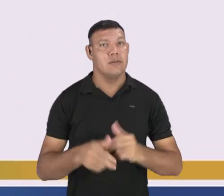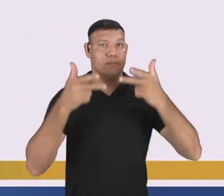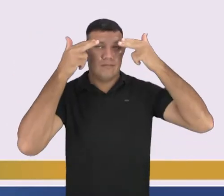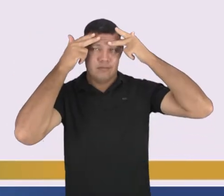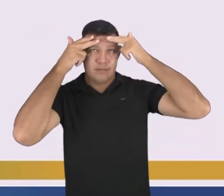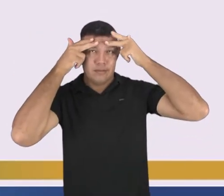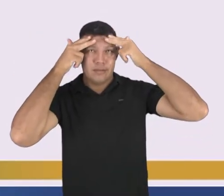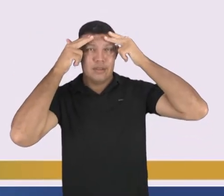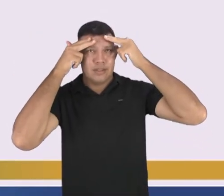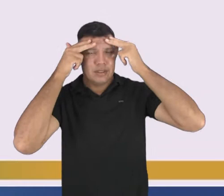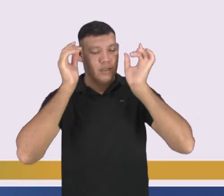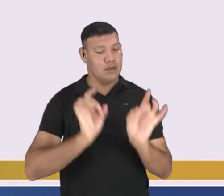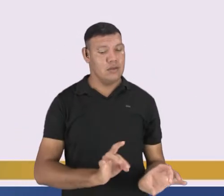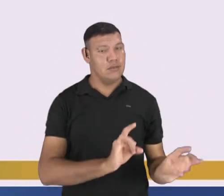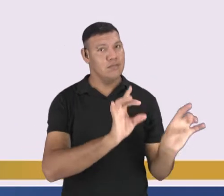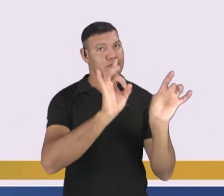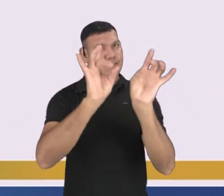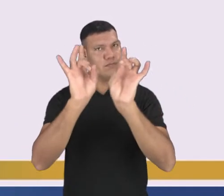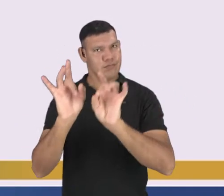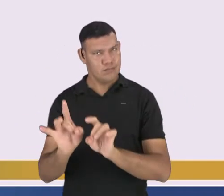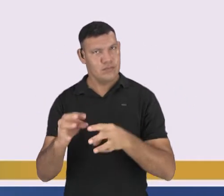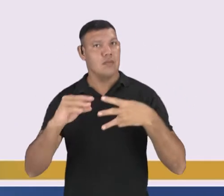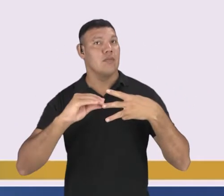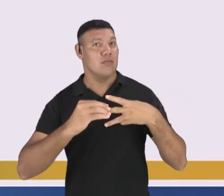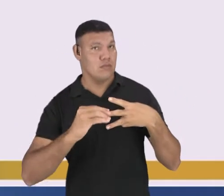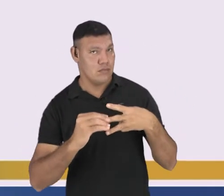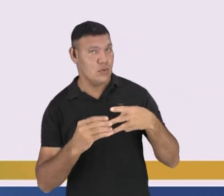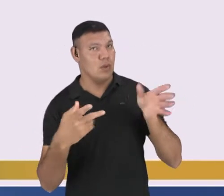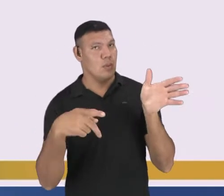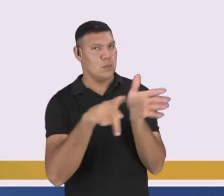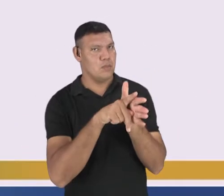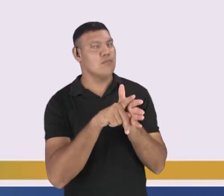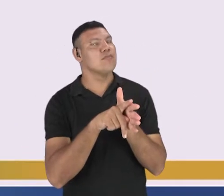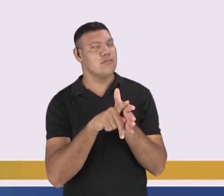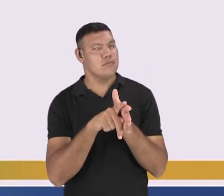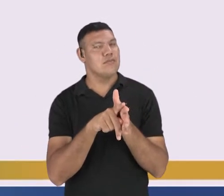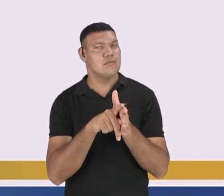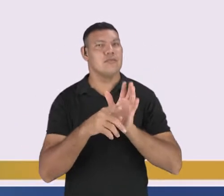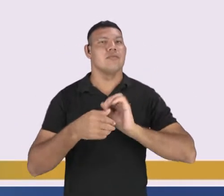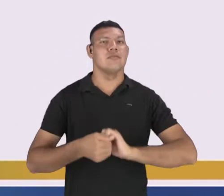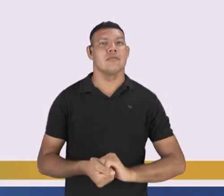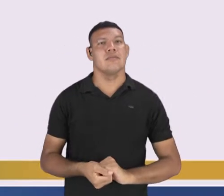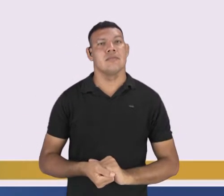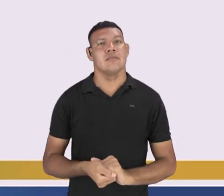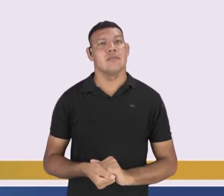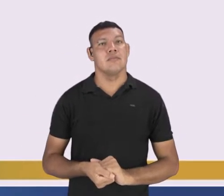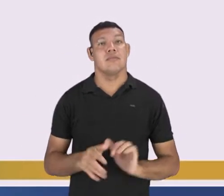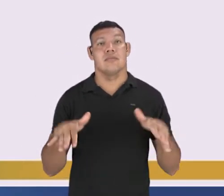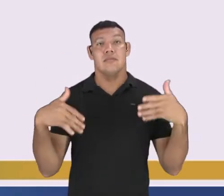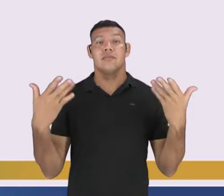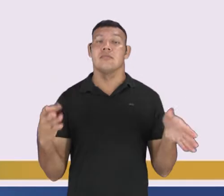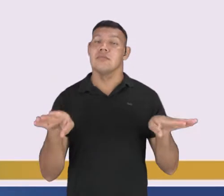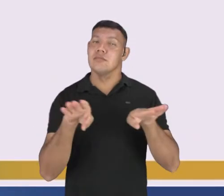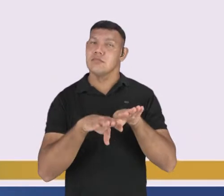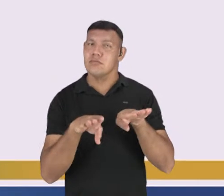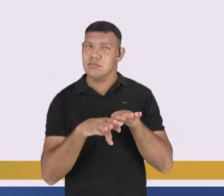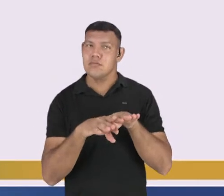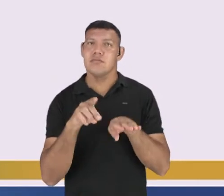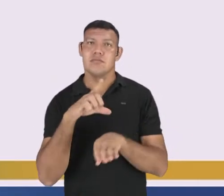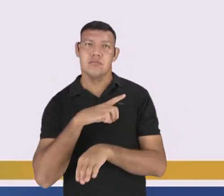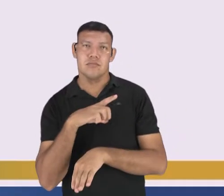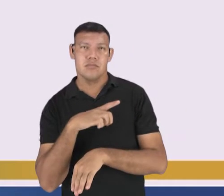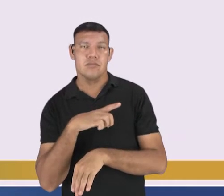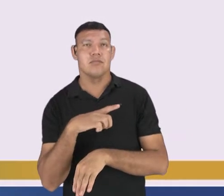são células especiais, ou seja, células específicas do sistema nervoso. Além disso, a gente também possui